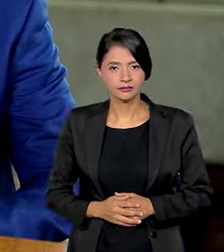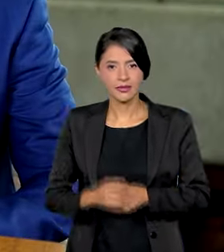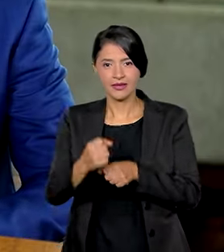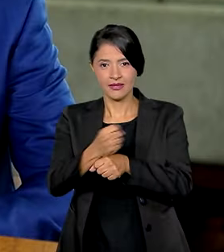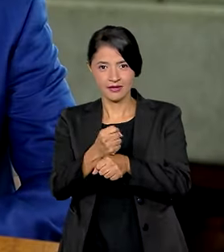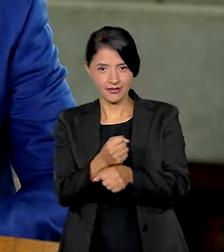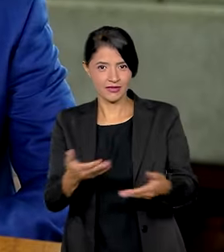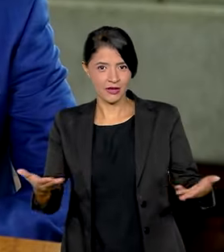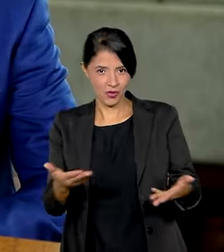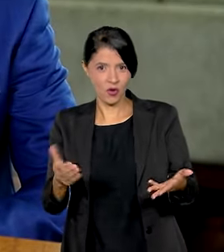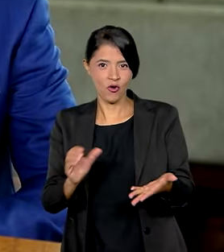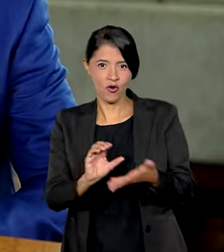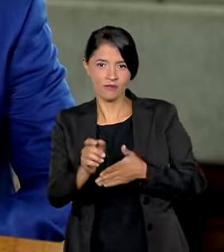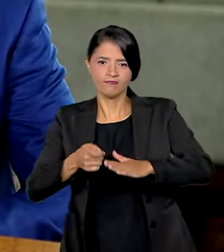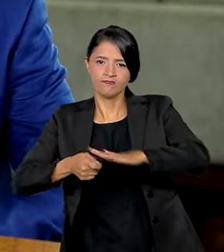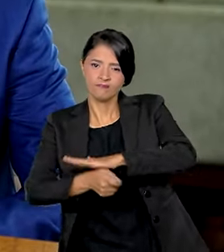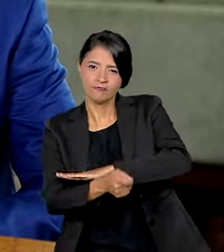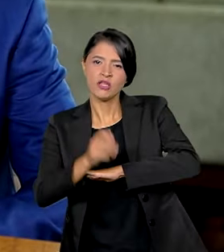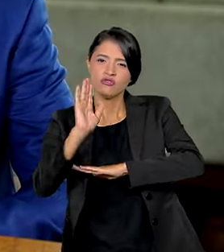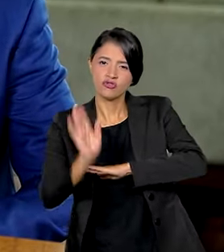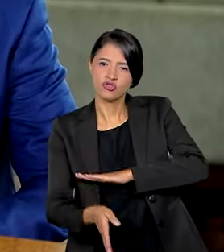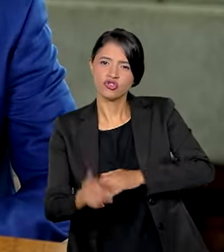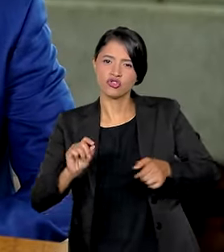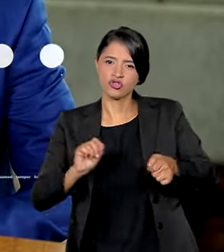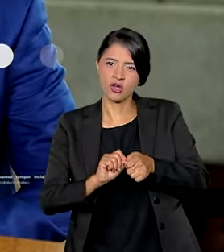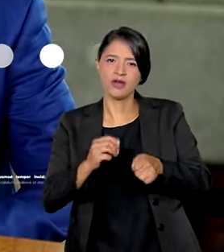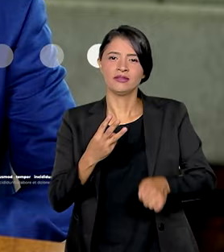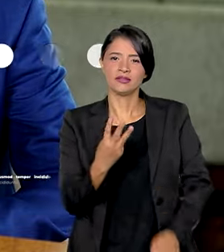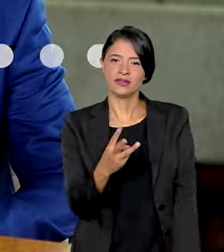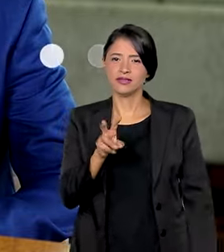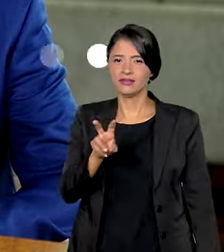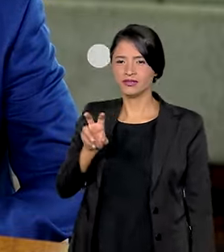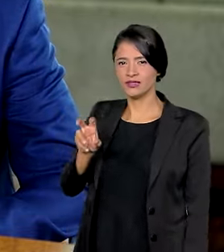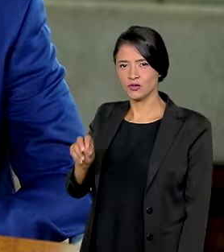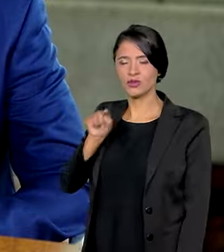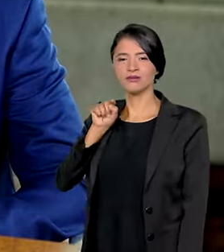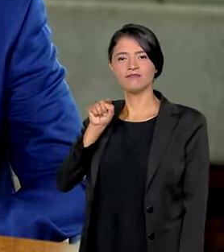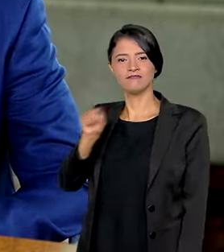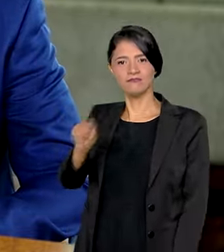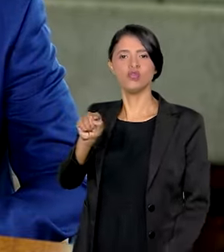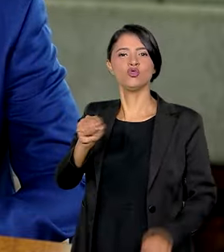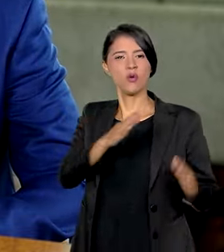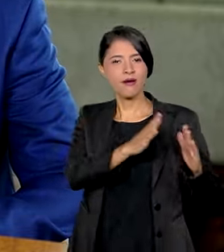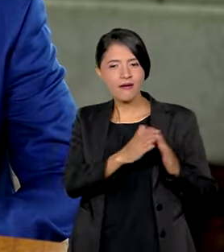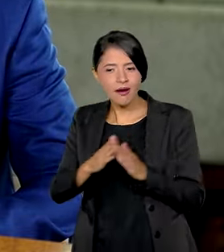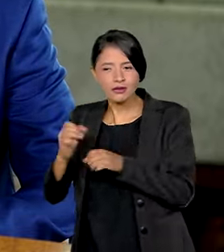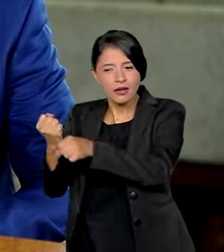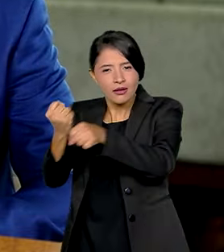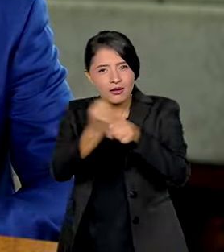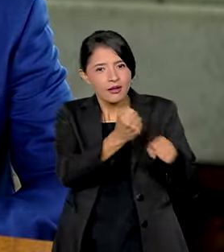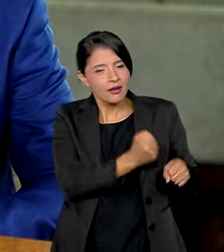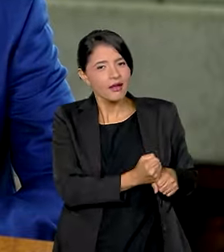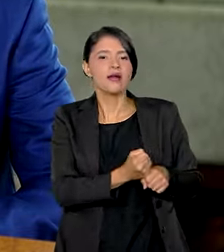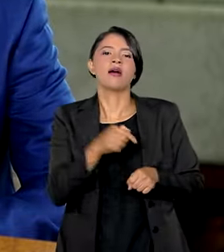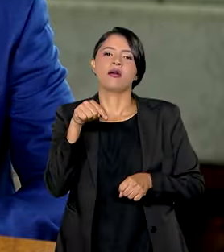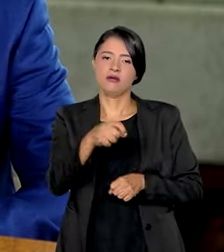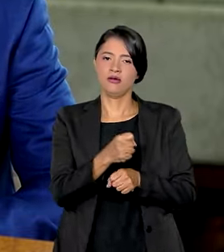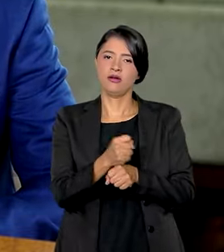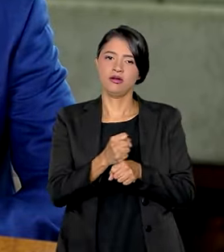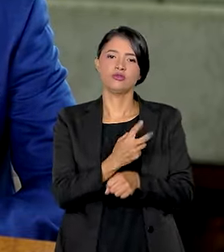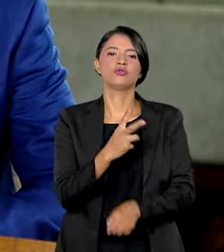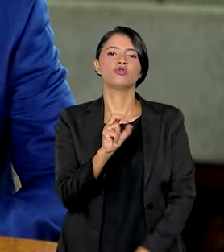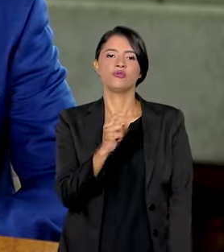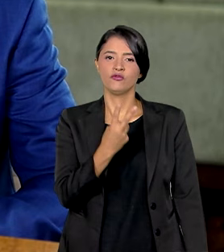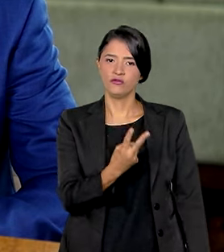superada. Só neste ano de financiamento, presidente, nós já realizamos 350 mil unidades habitacionais só